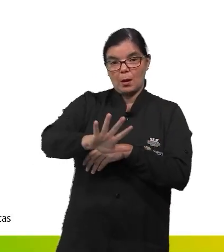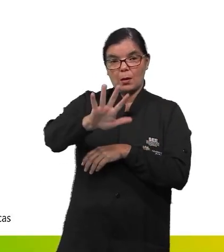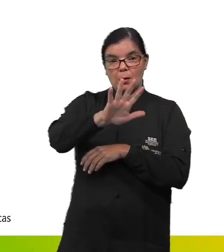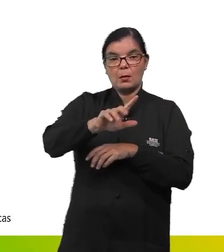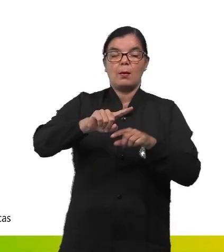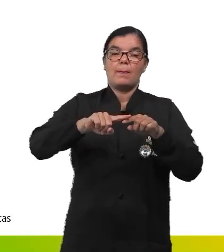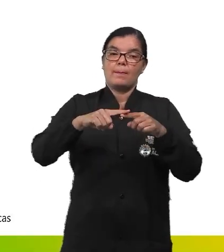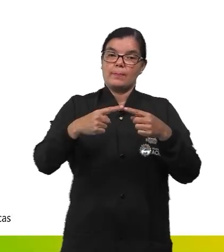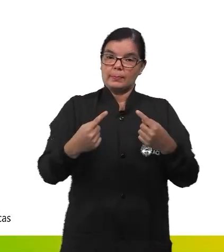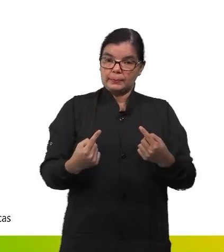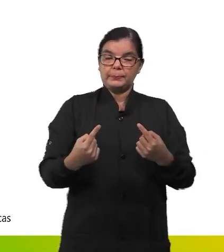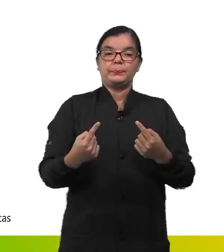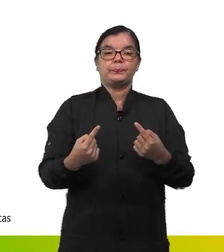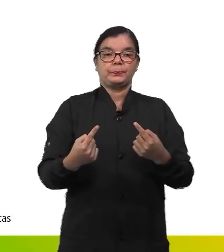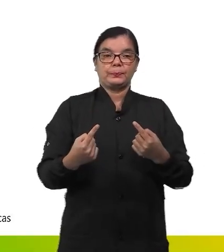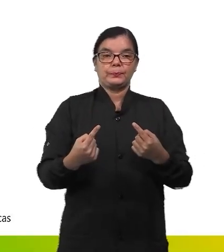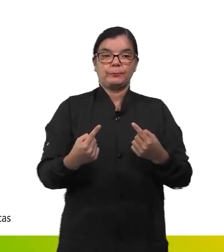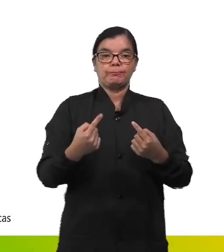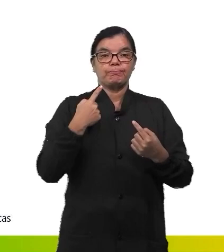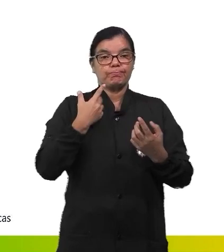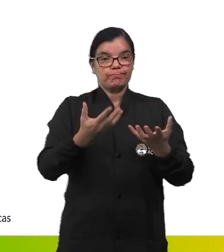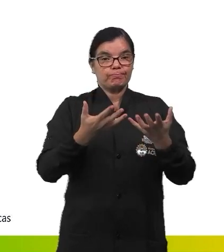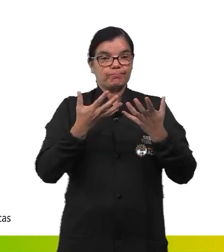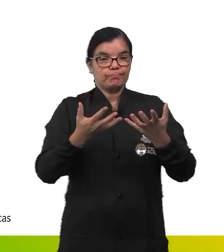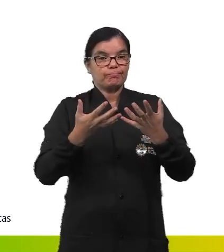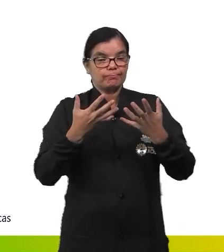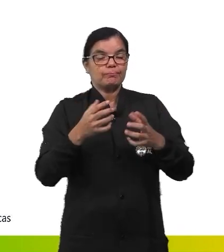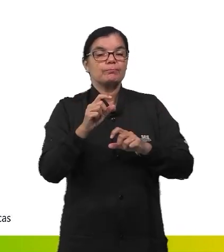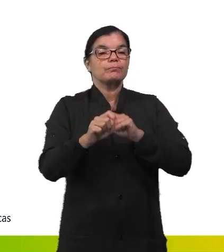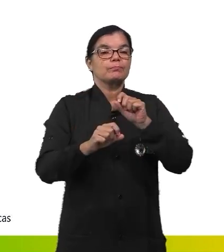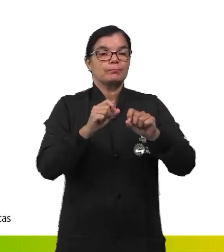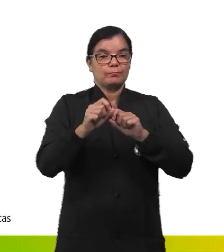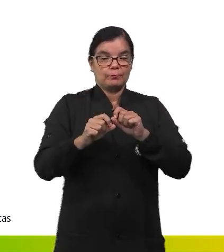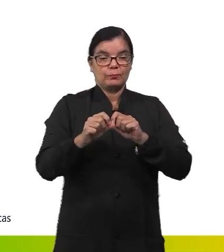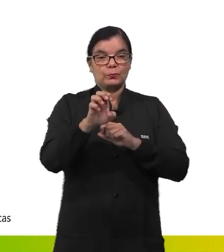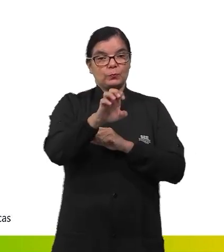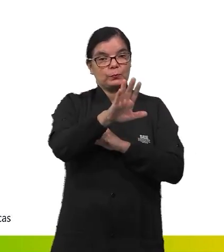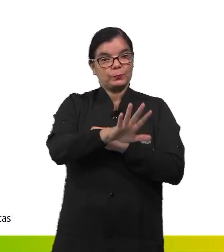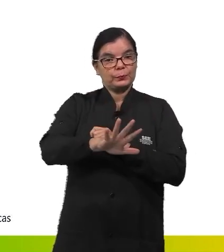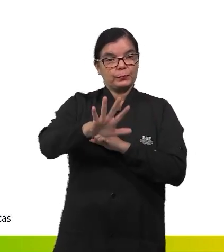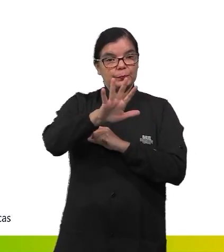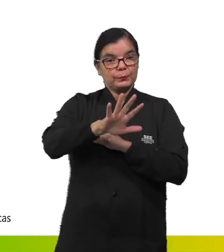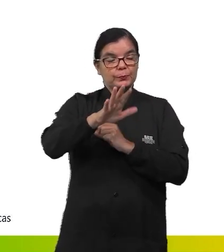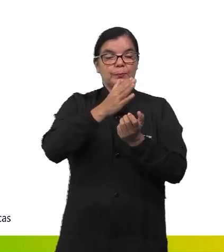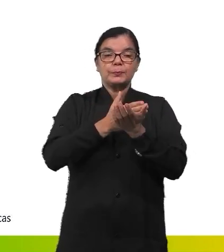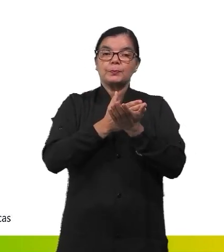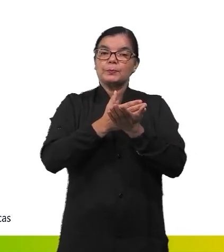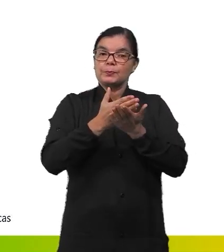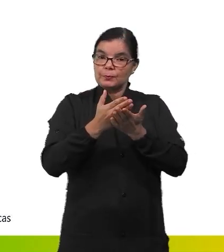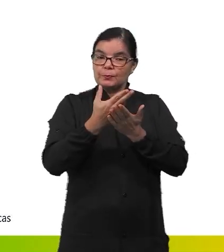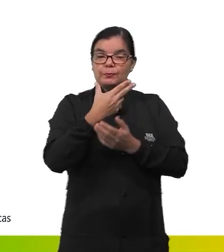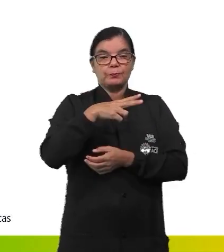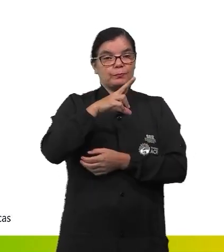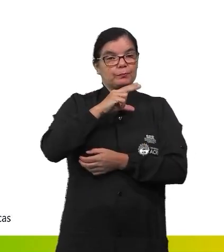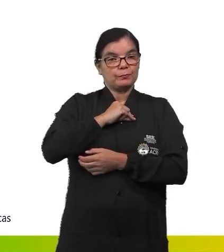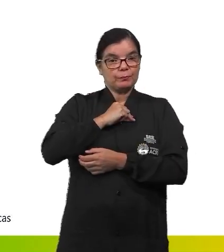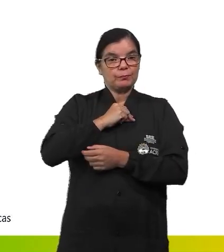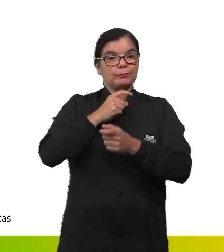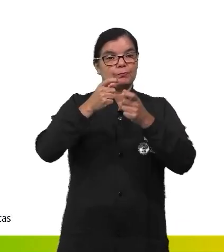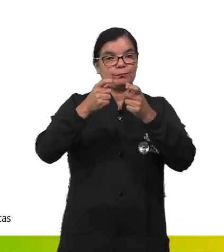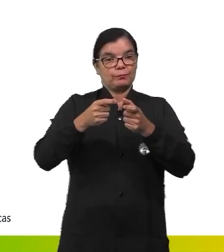mas automaticamente, na busca por essa nova rota, os europeus, inicialmente os portugueses,